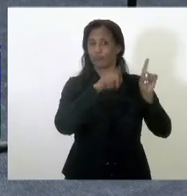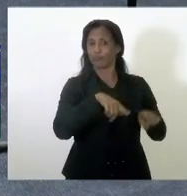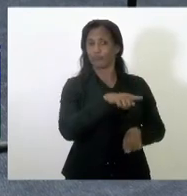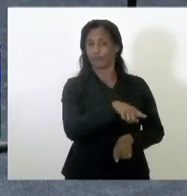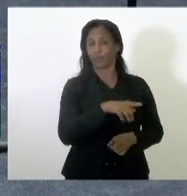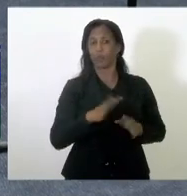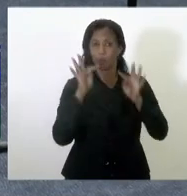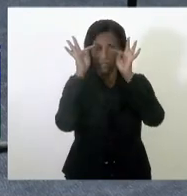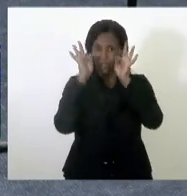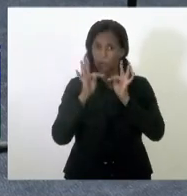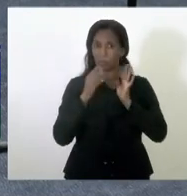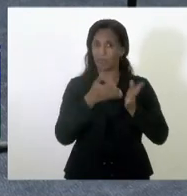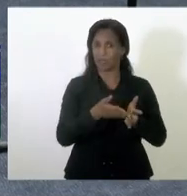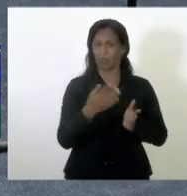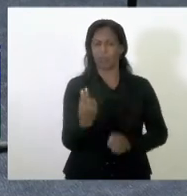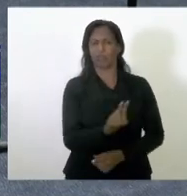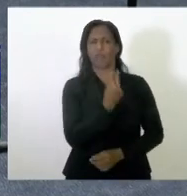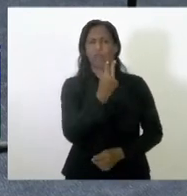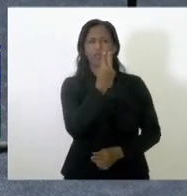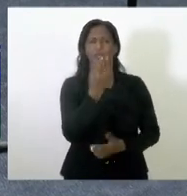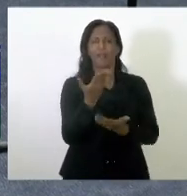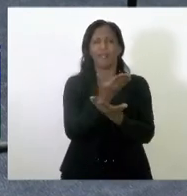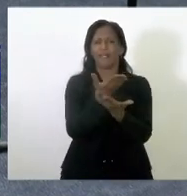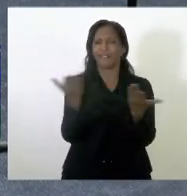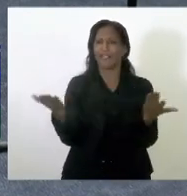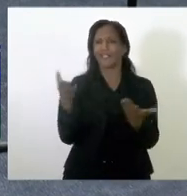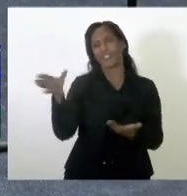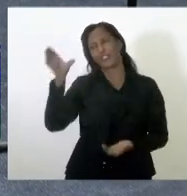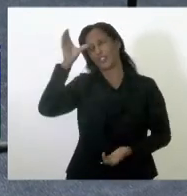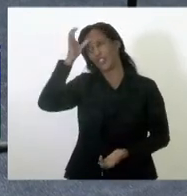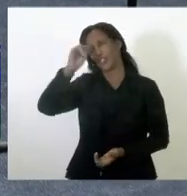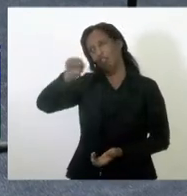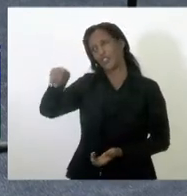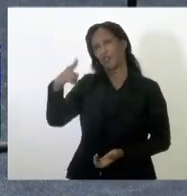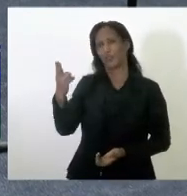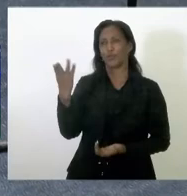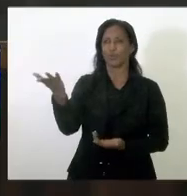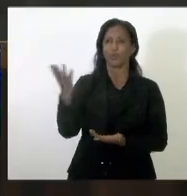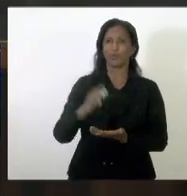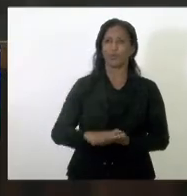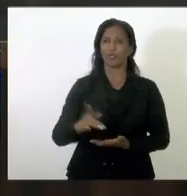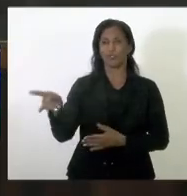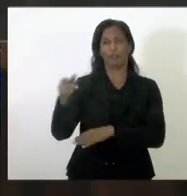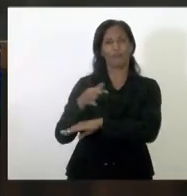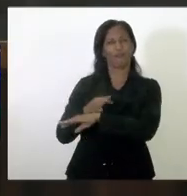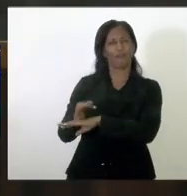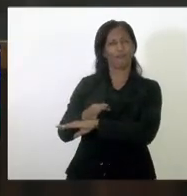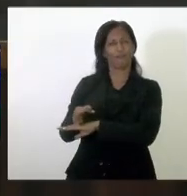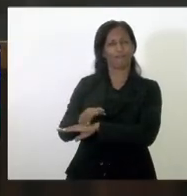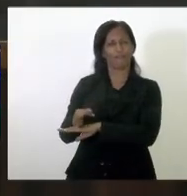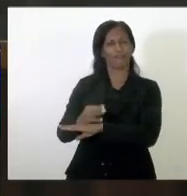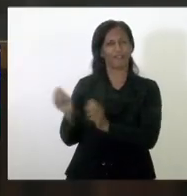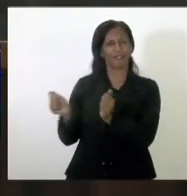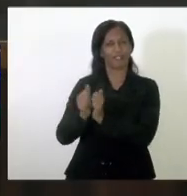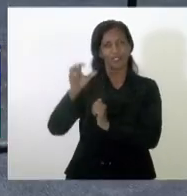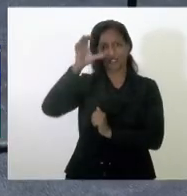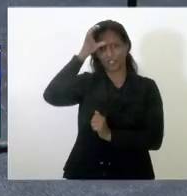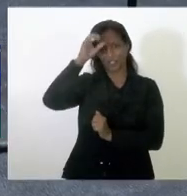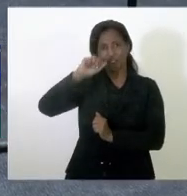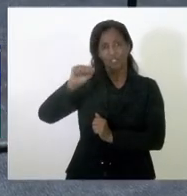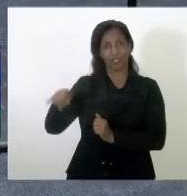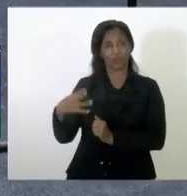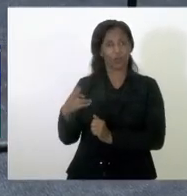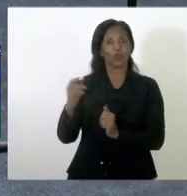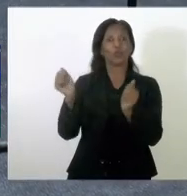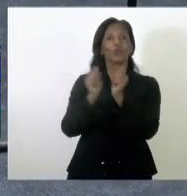testemunho é nesse sentido. É de valorizar o mandato de Vossa Excelência, tanto deputada Tia Ju, estive com ela no recesso, estive com a deputada Tia Ju fazendo uma vistoria no